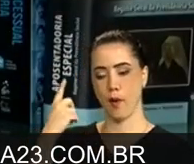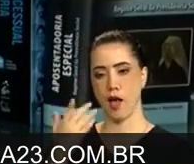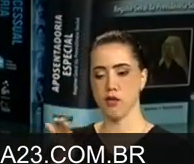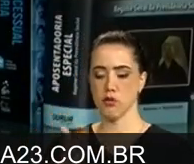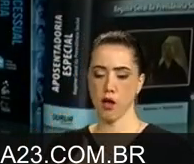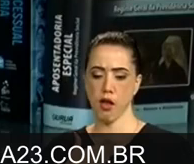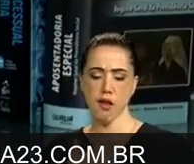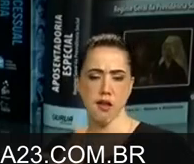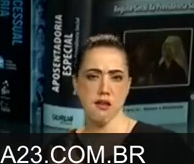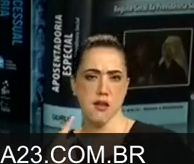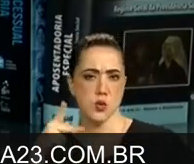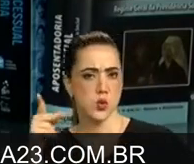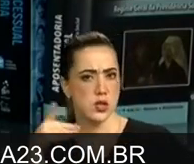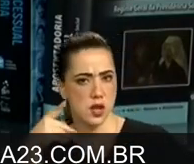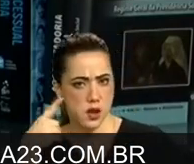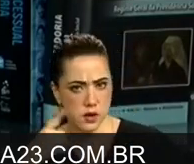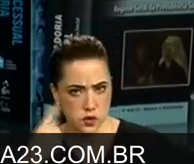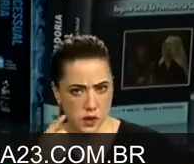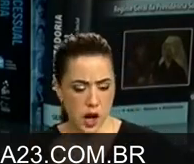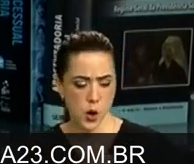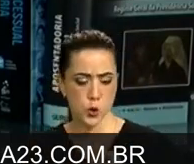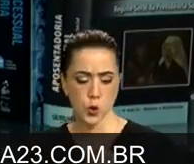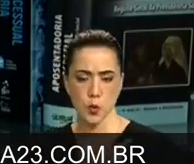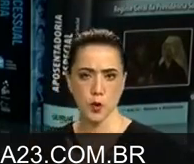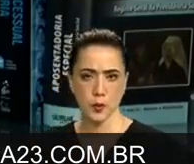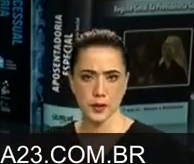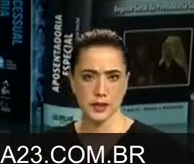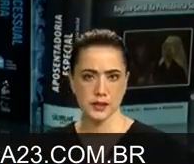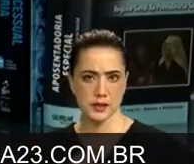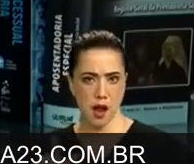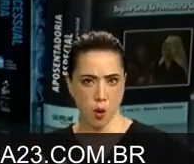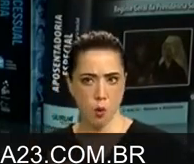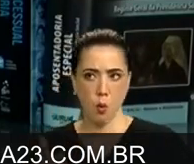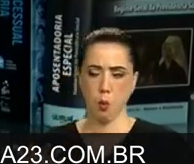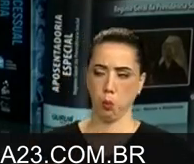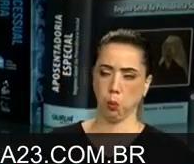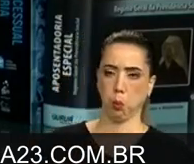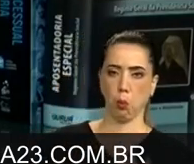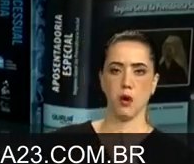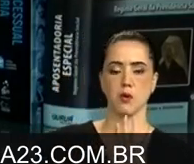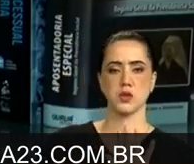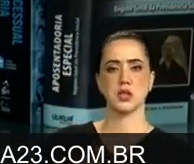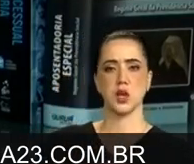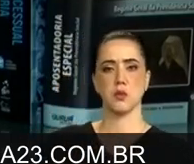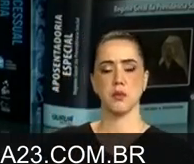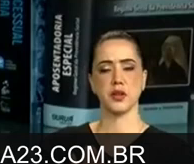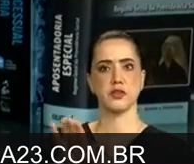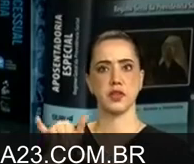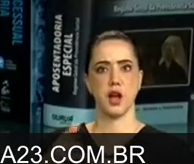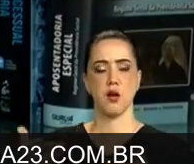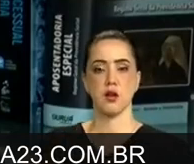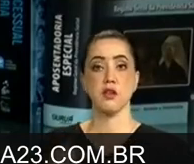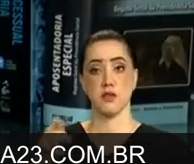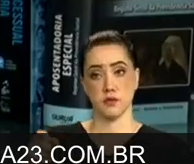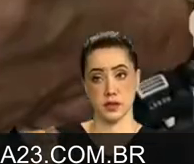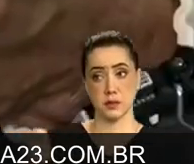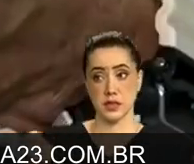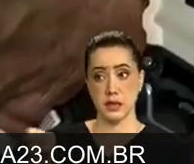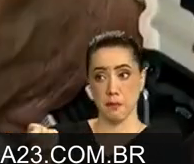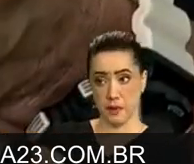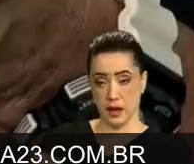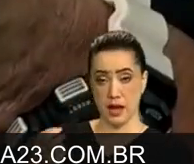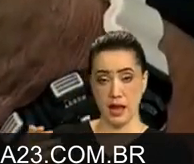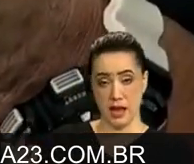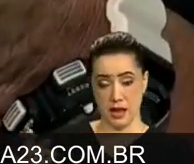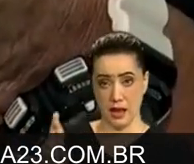eu, seu advogado, processo número tal, venho informar que seu processo está na fase tal, e para que o senhor receba, você vai